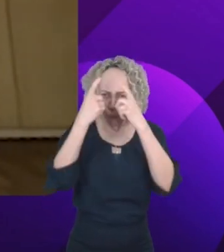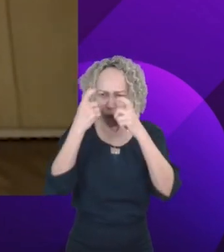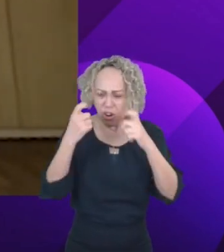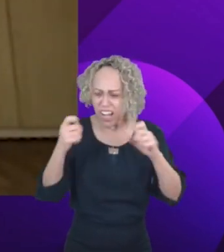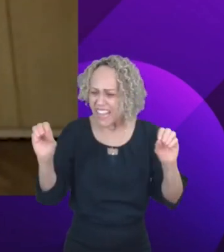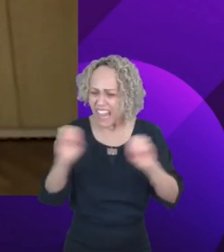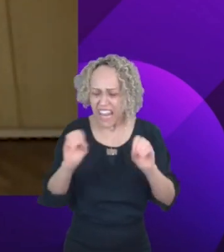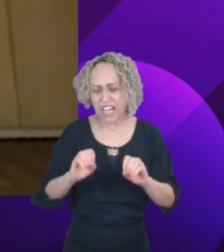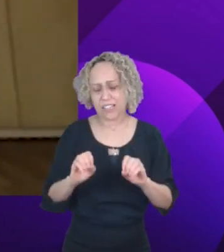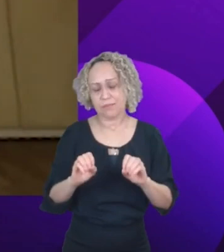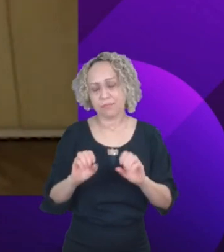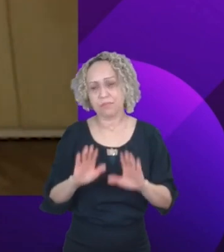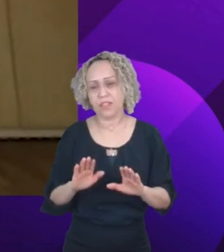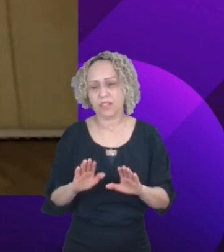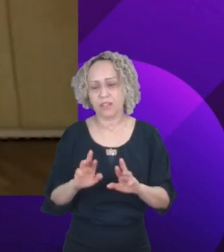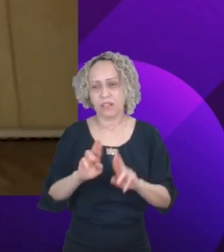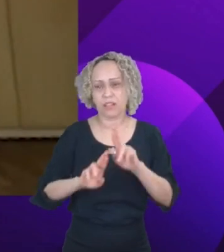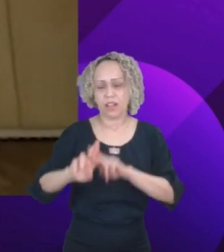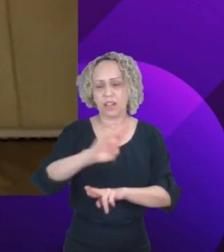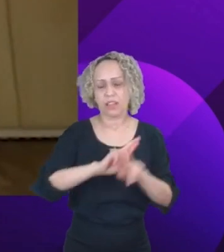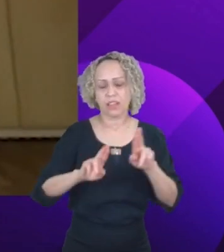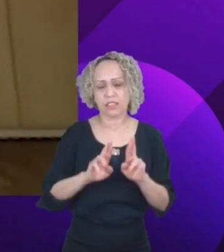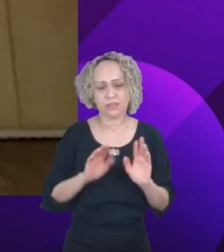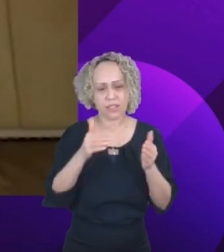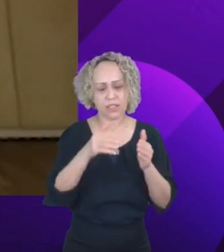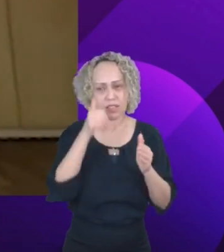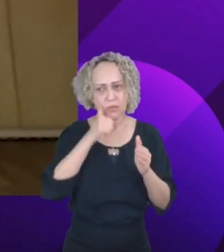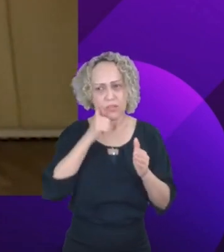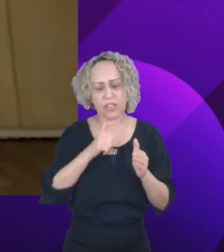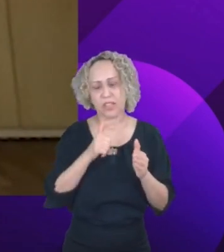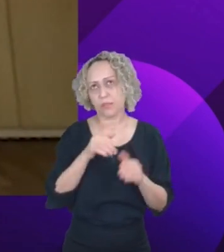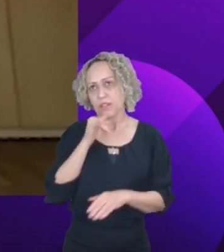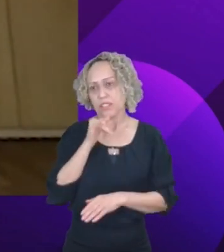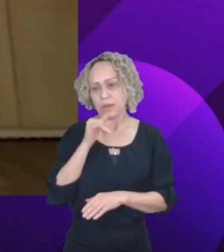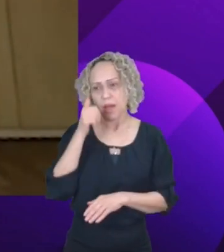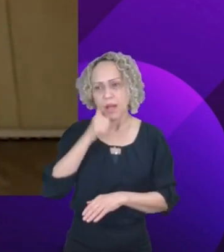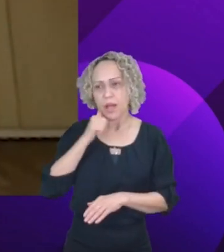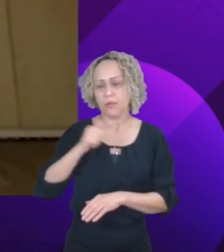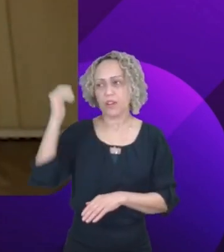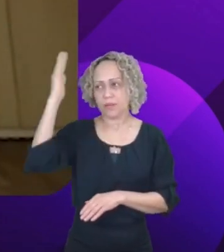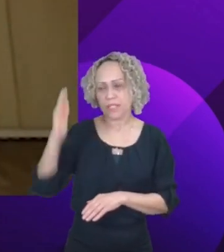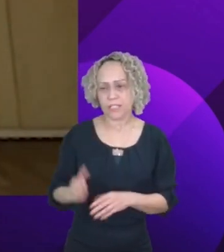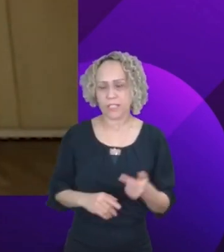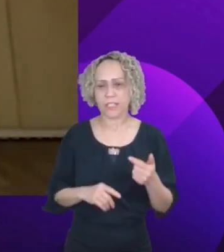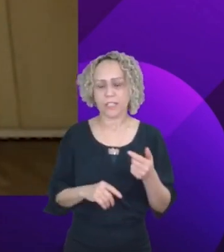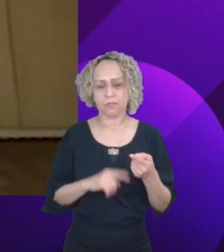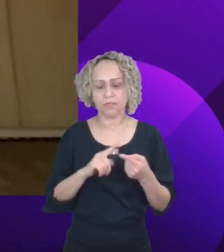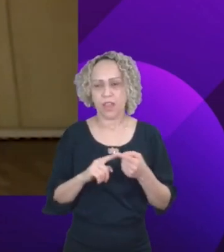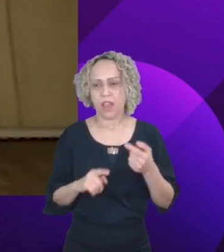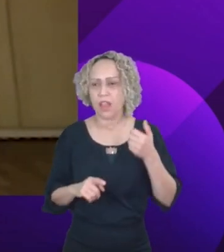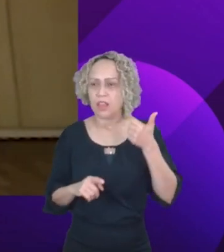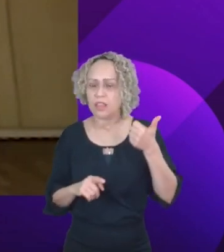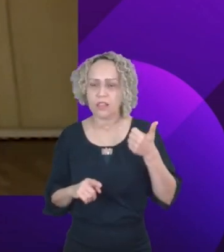atendimento especializado a mulheres em situação de violência, como Casa da Mulher Brasileira, Ligue 180, as unidades